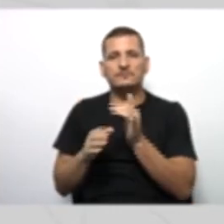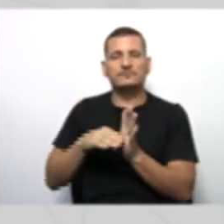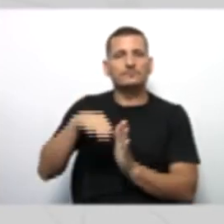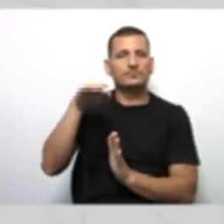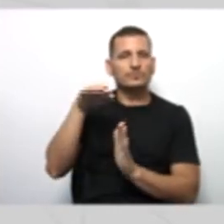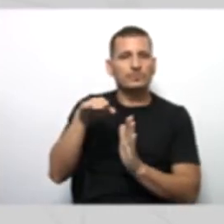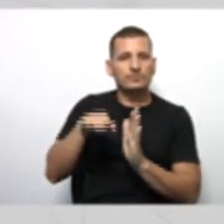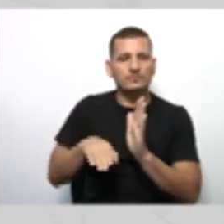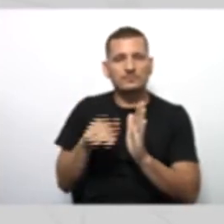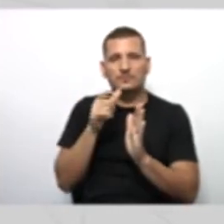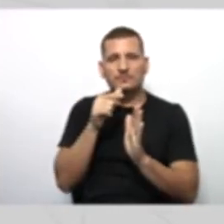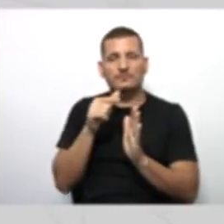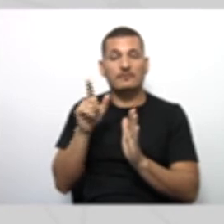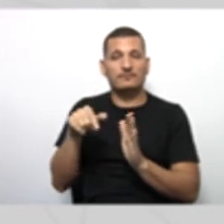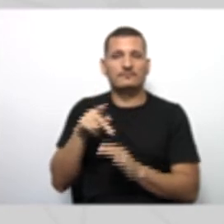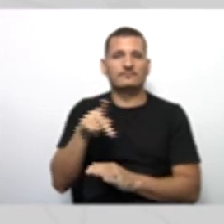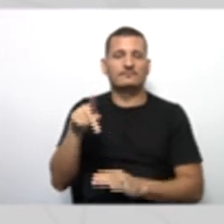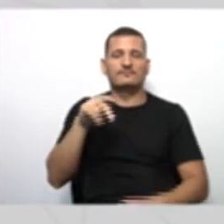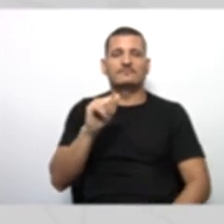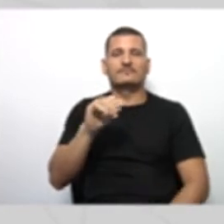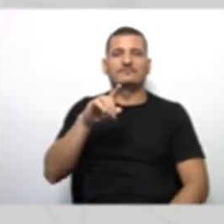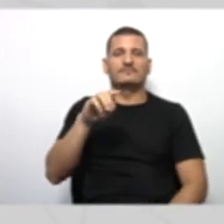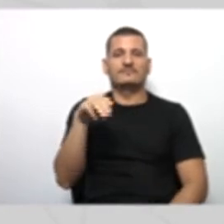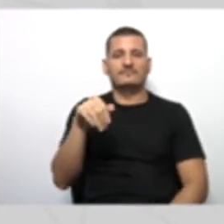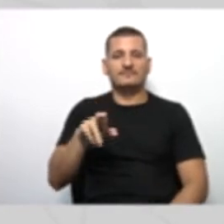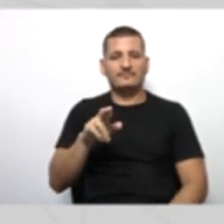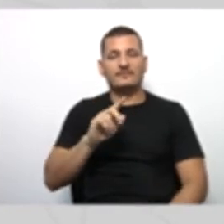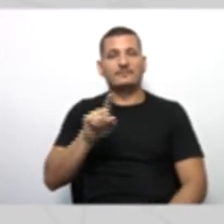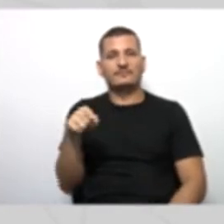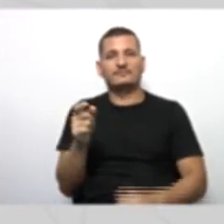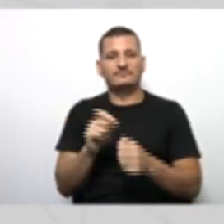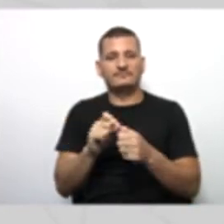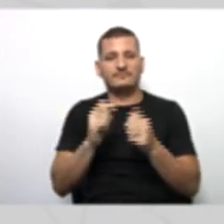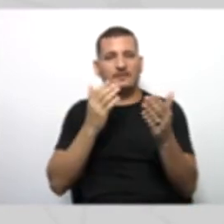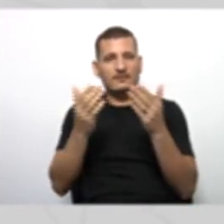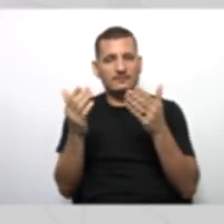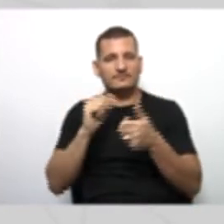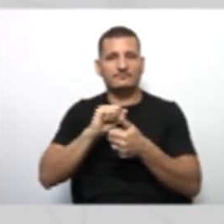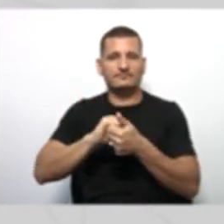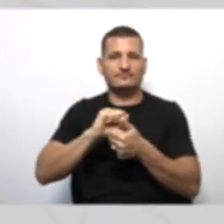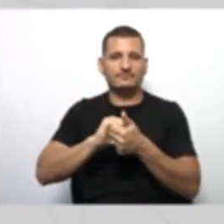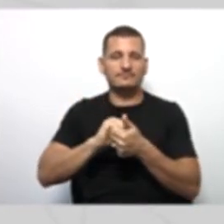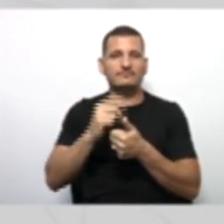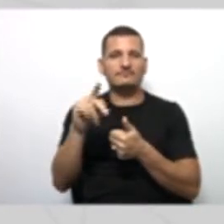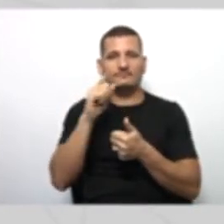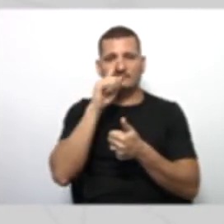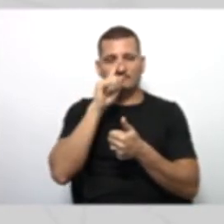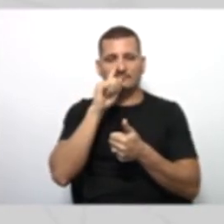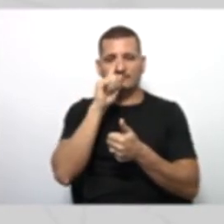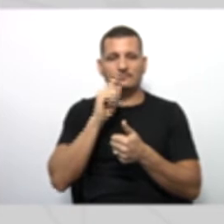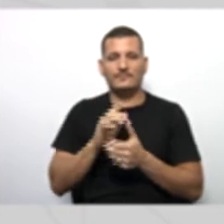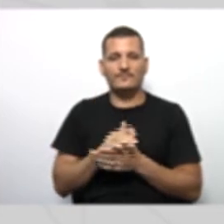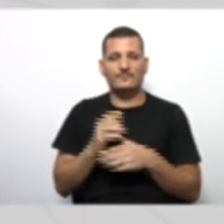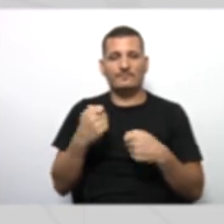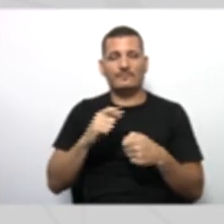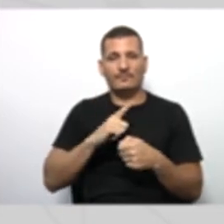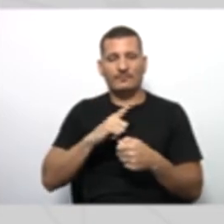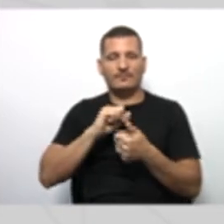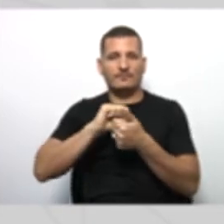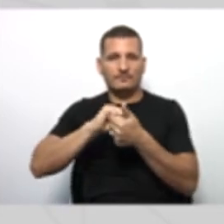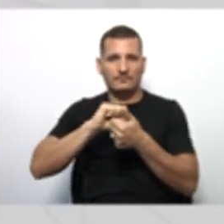resposta disso? Meu amigo, quanto antes que a gente puder sair do Rio Madeira ali, né? ou então ficar pertinho da usina, que a gente sabe que